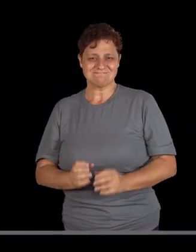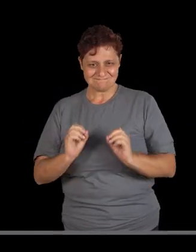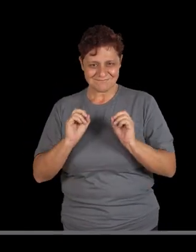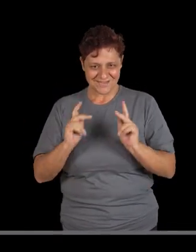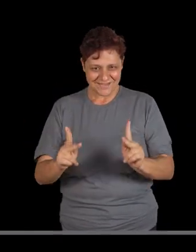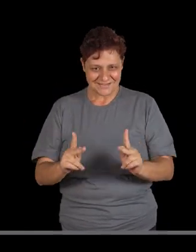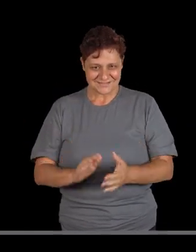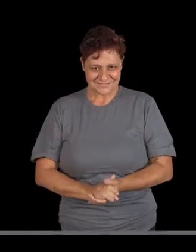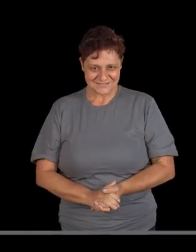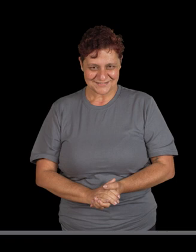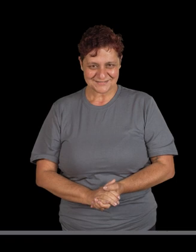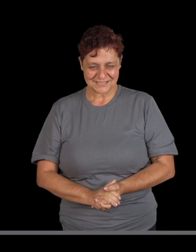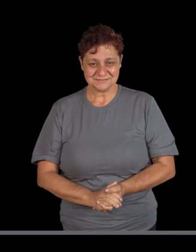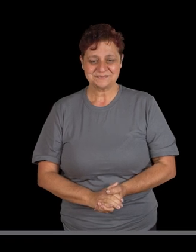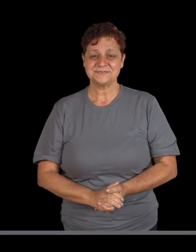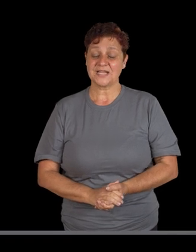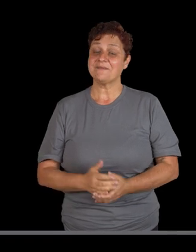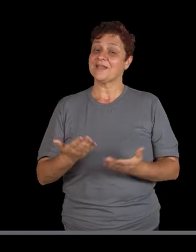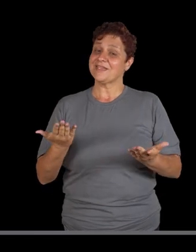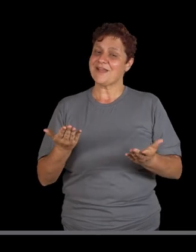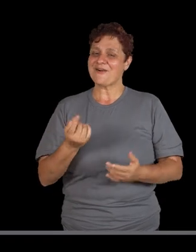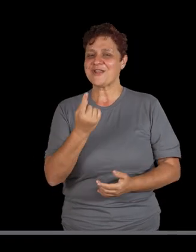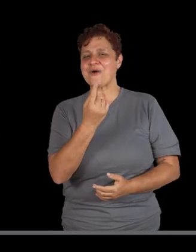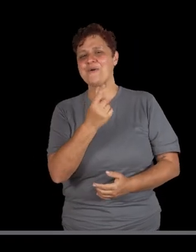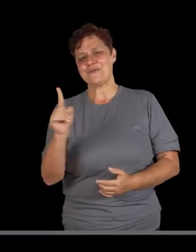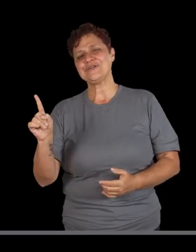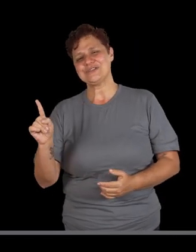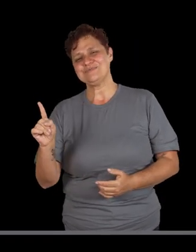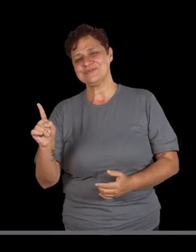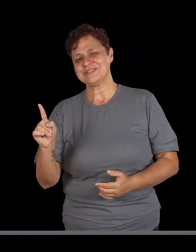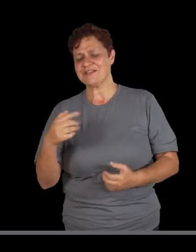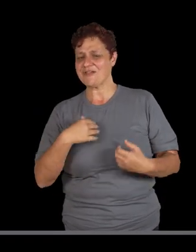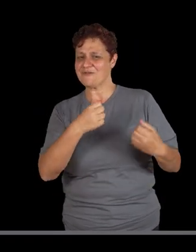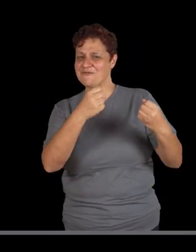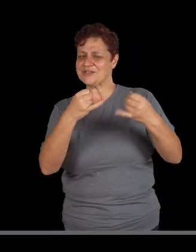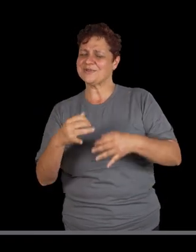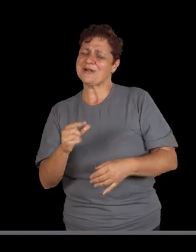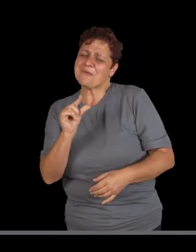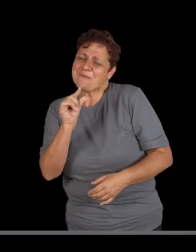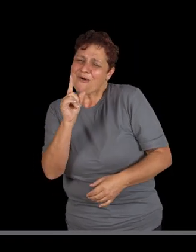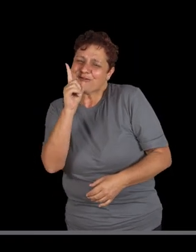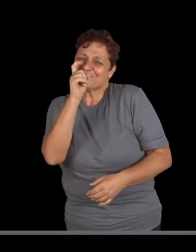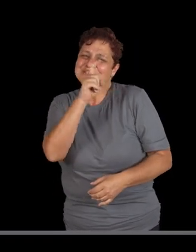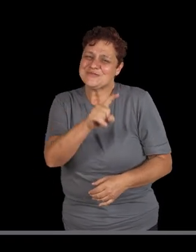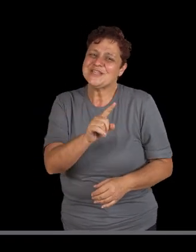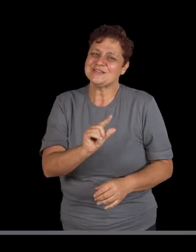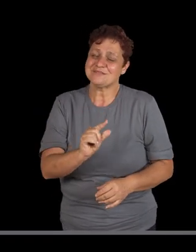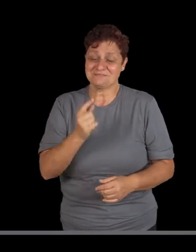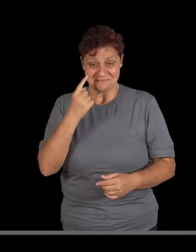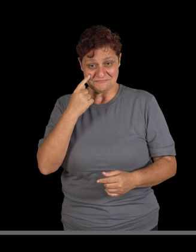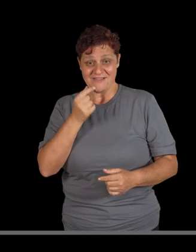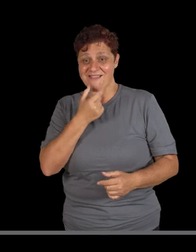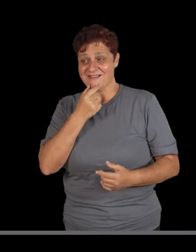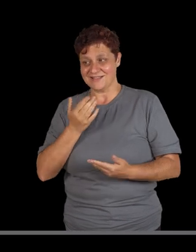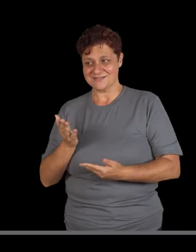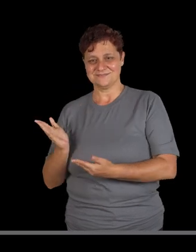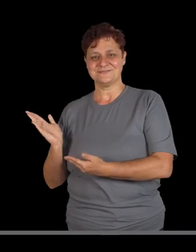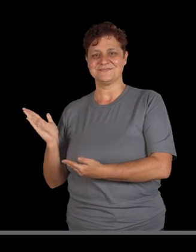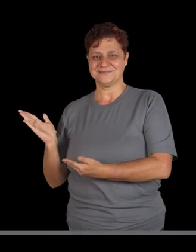Ok? Muito bem. E por último, eu deixei aí o mais dificinho, que é o although,